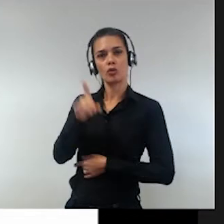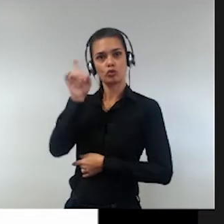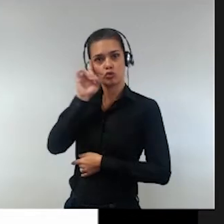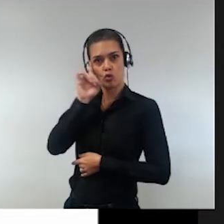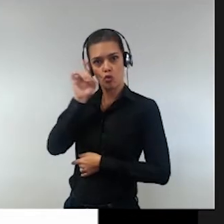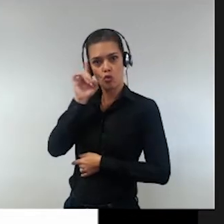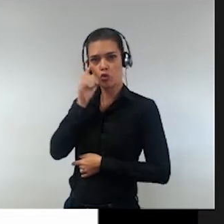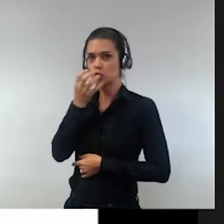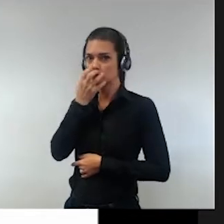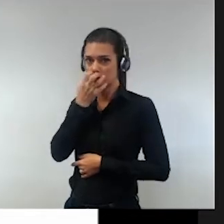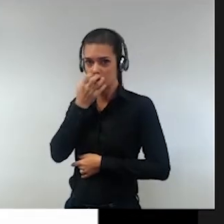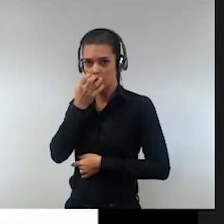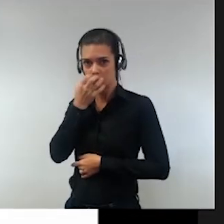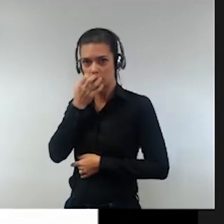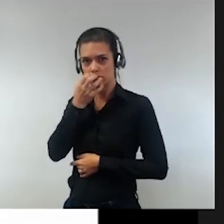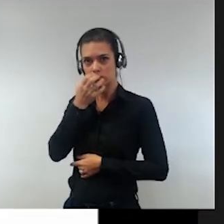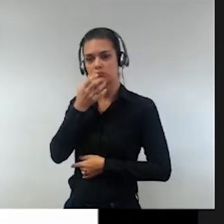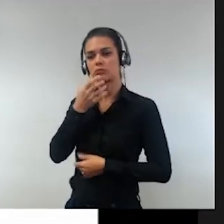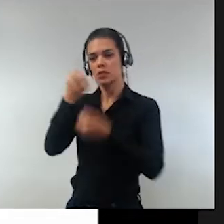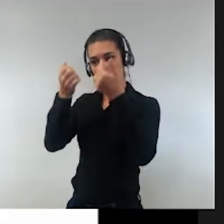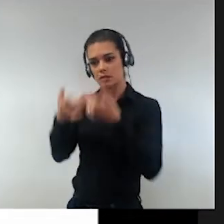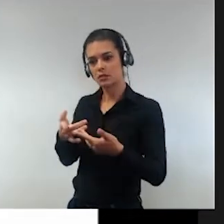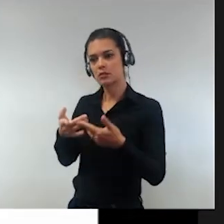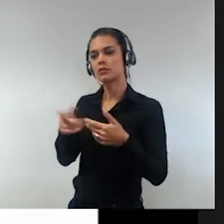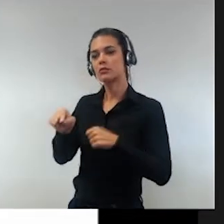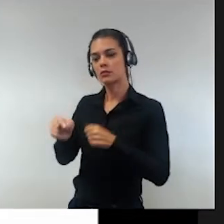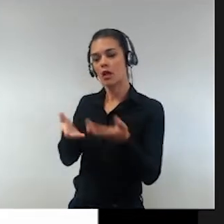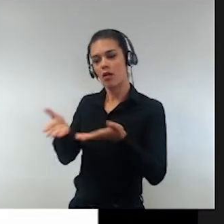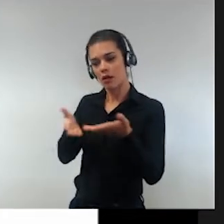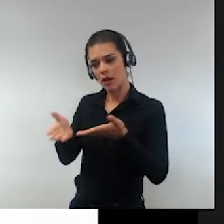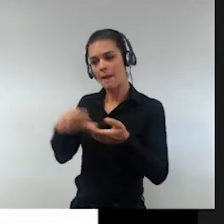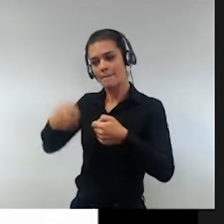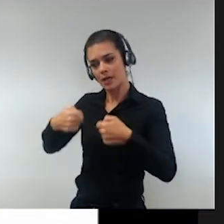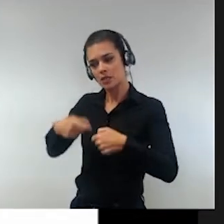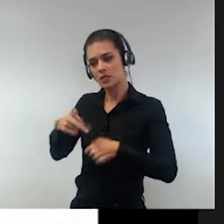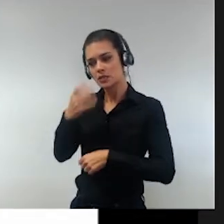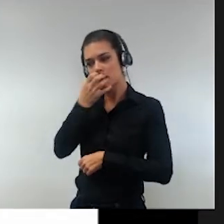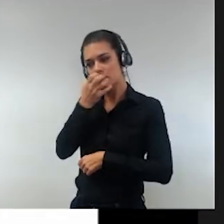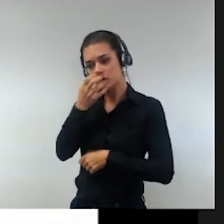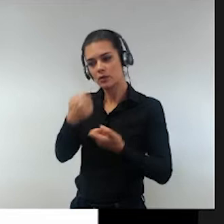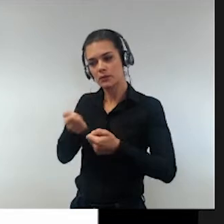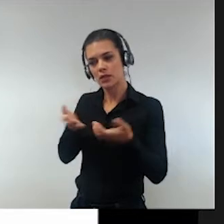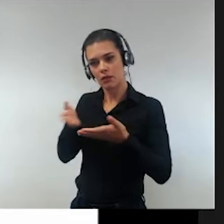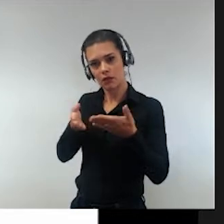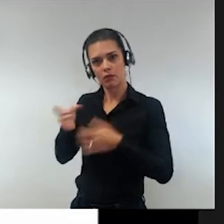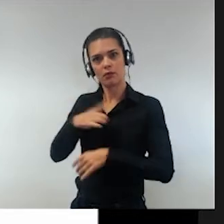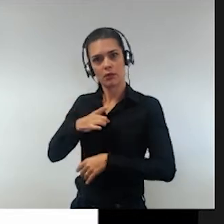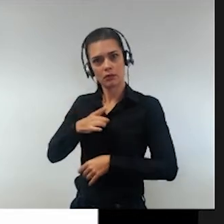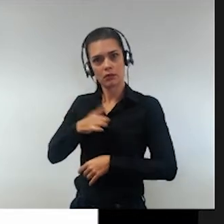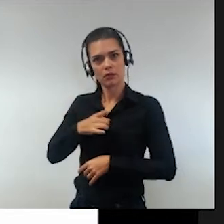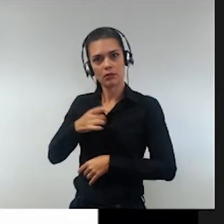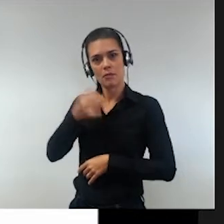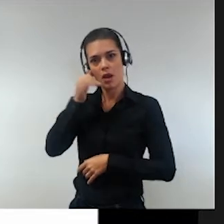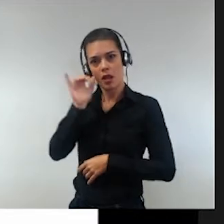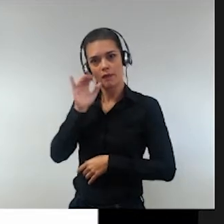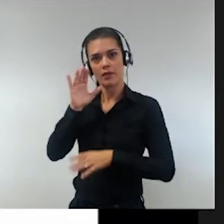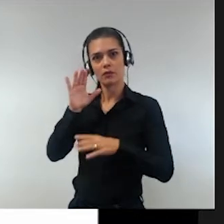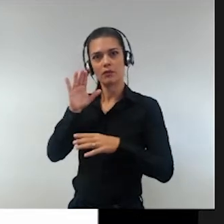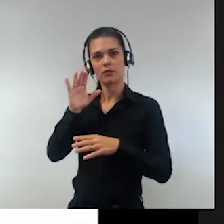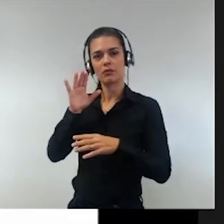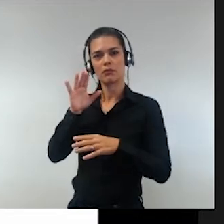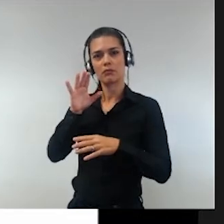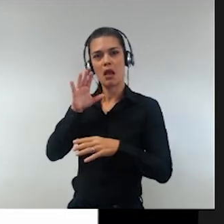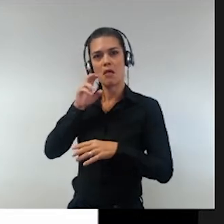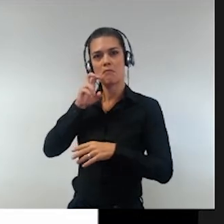e está perturbando a comunidade, deve proporcionar um tratamento a esse animal. Vejam vocês que, até nesse caso, é necessário diálogo